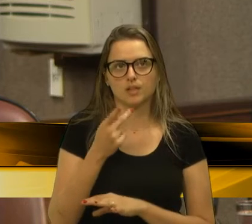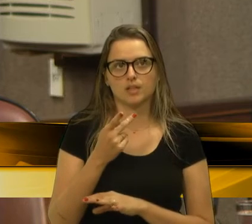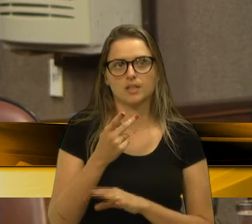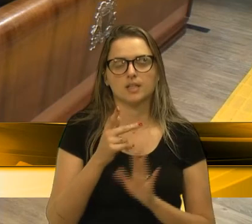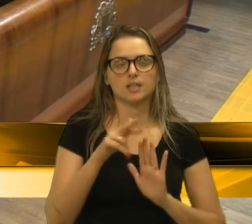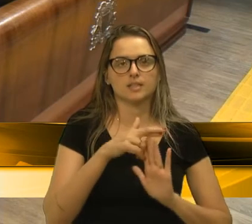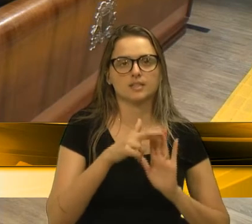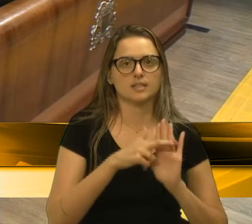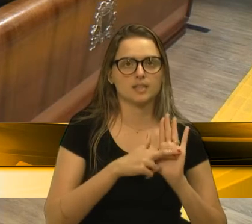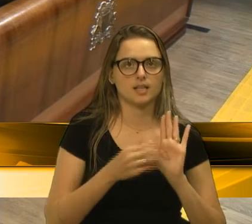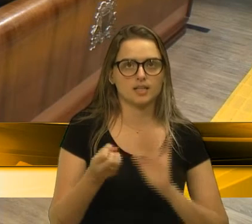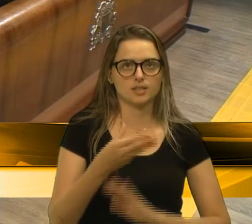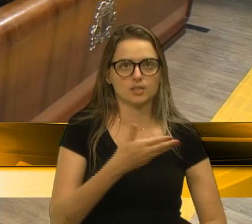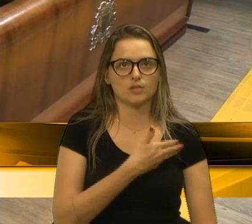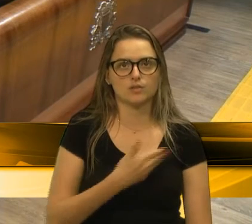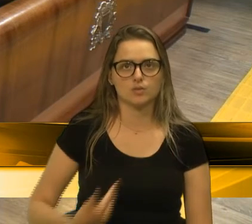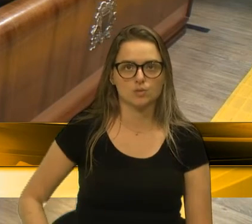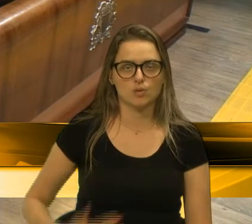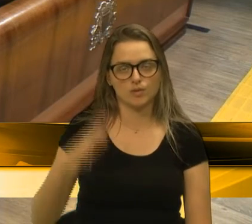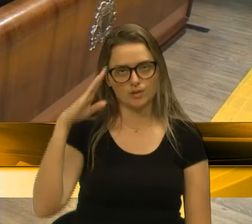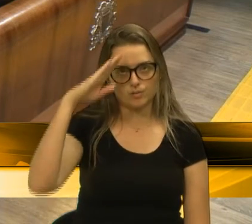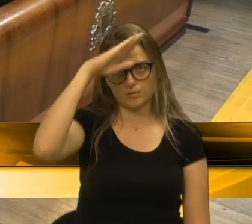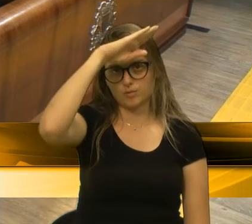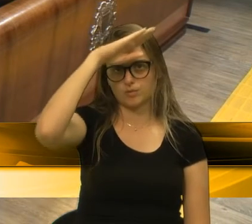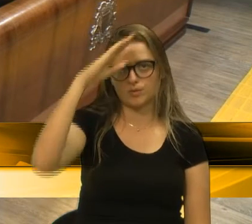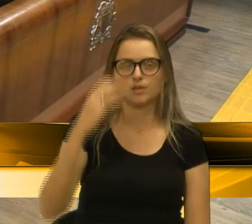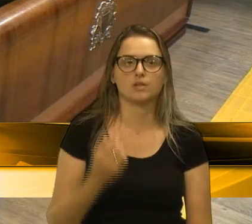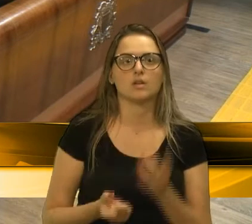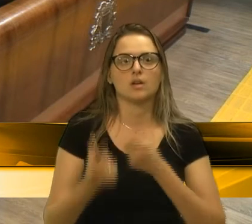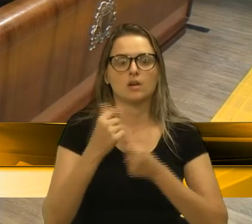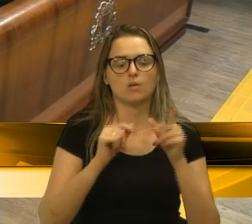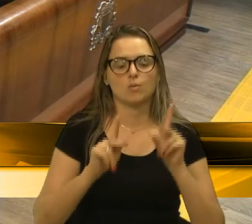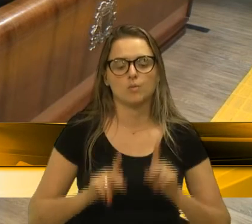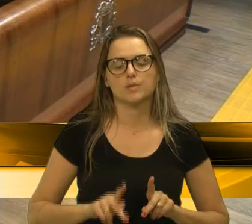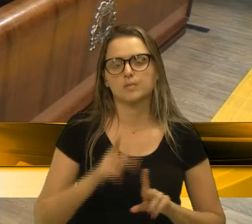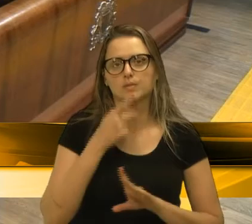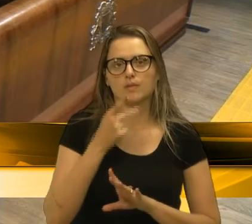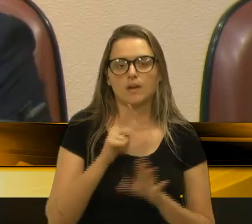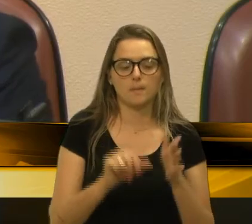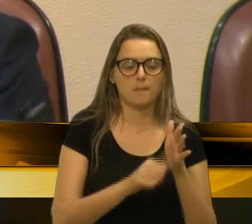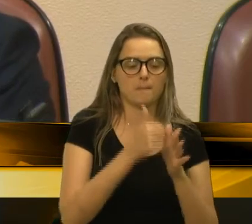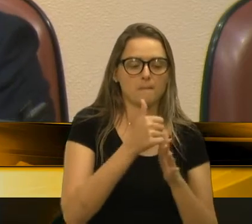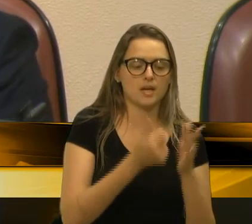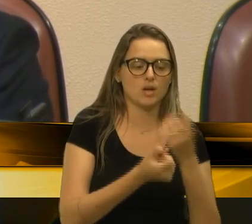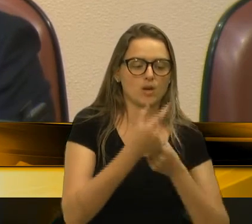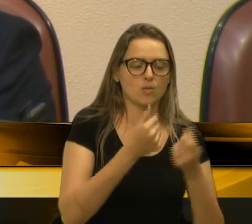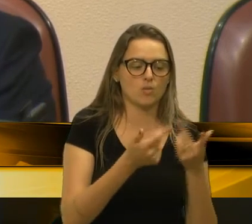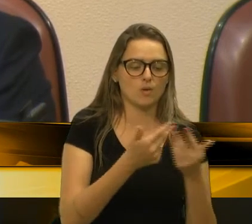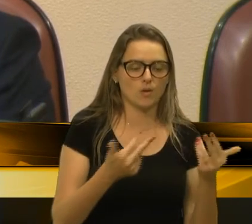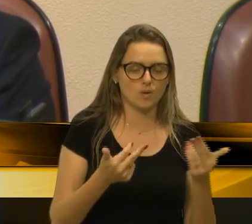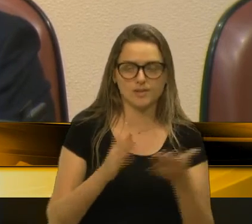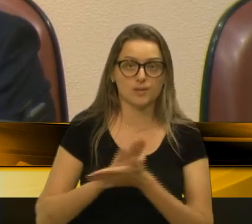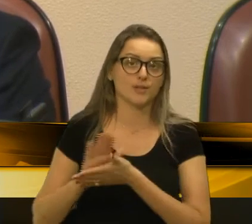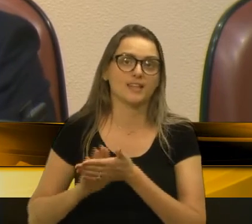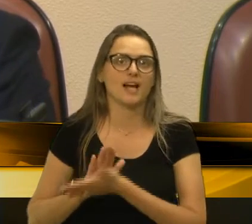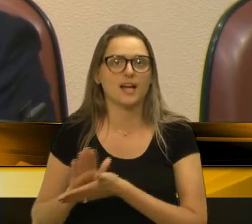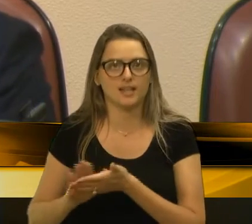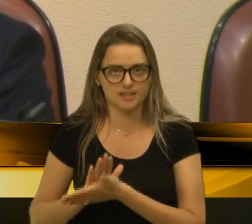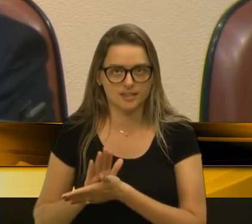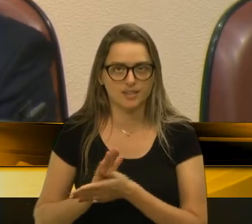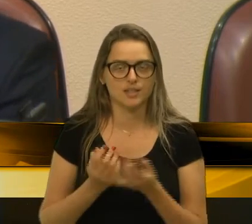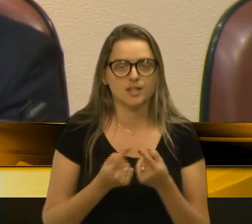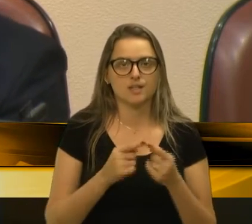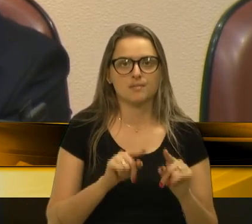do governo Bolsonaro, algumas pessoas dizem, bom, é melhor alguma coisa do que nada. Sim, é melhor alguma coisa do que nada. Mas